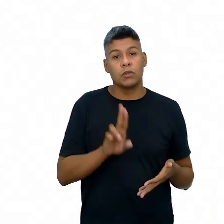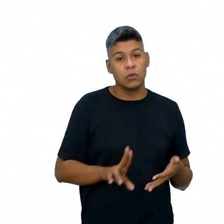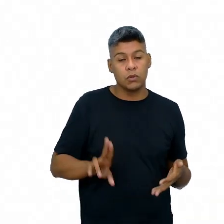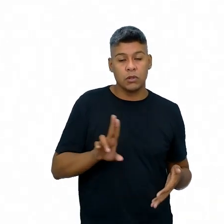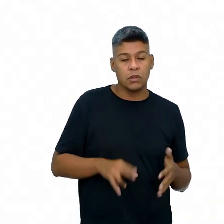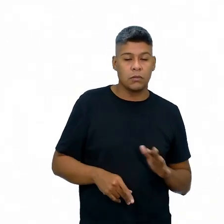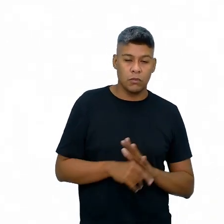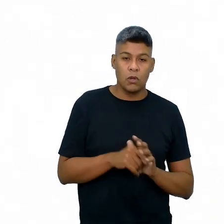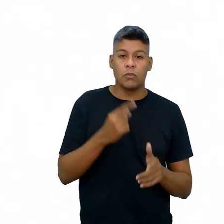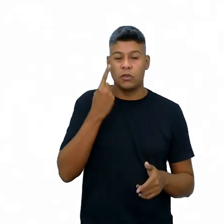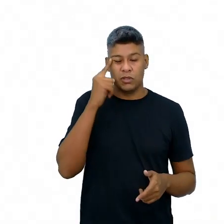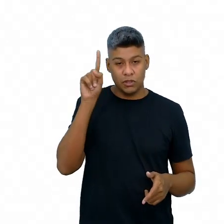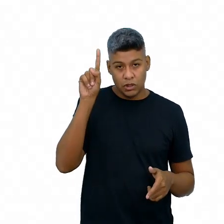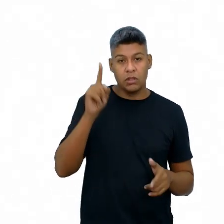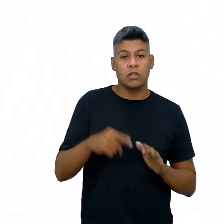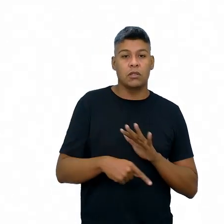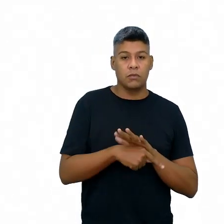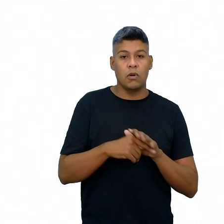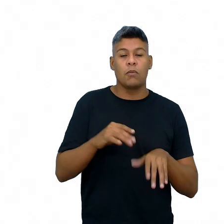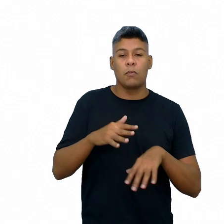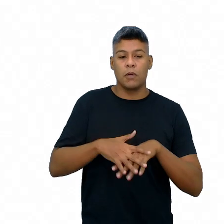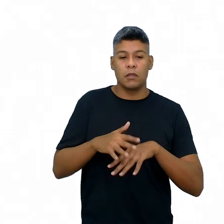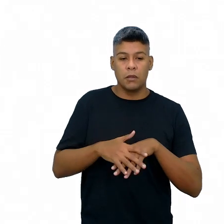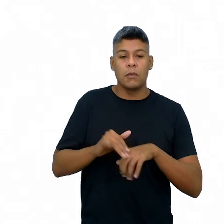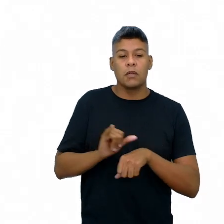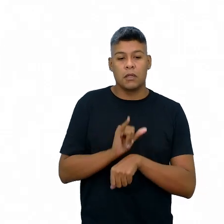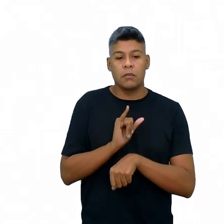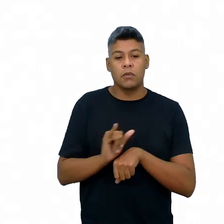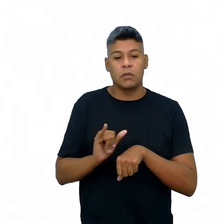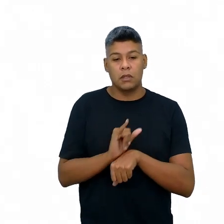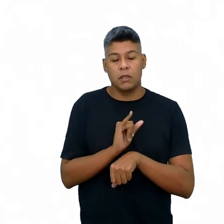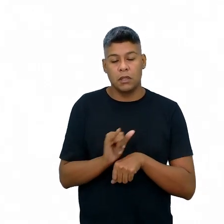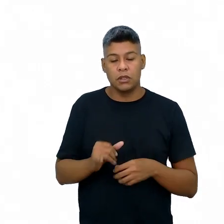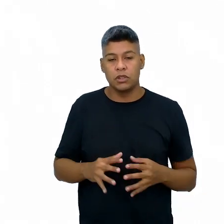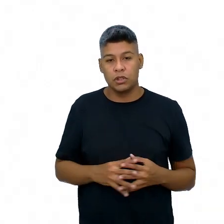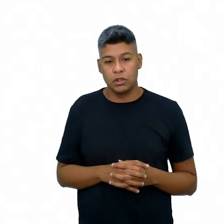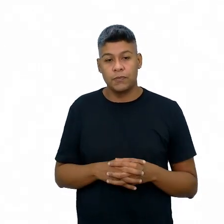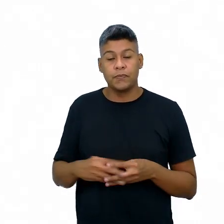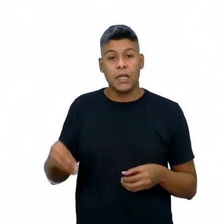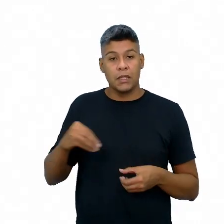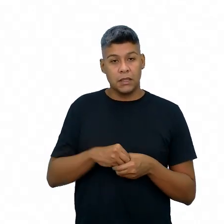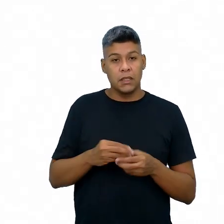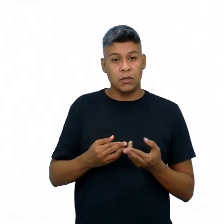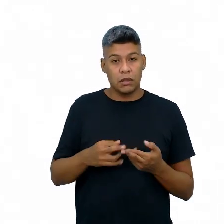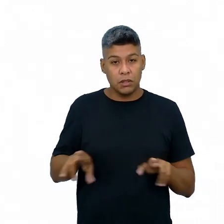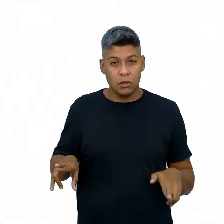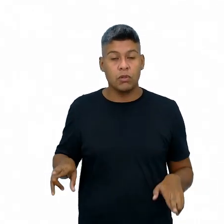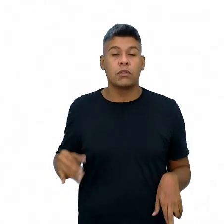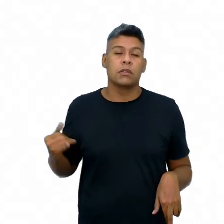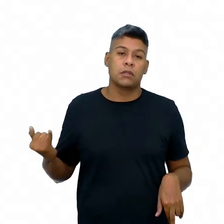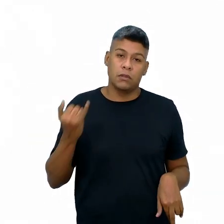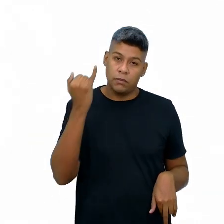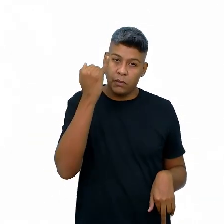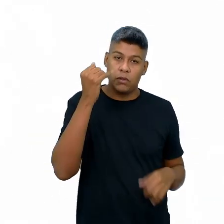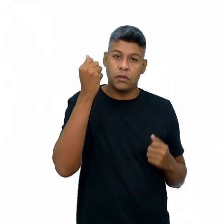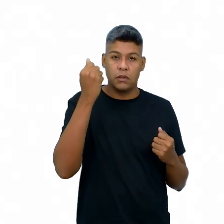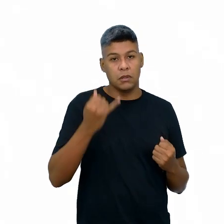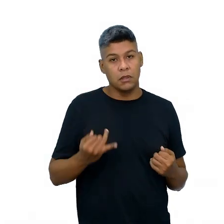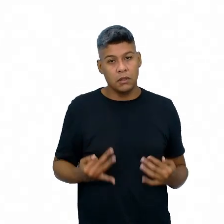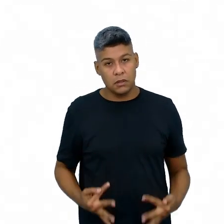dessa estratégia de modelagem matemática. Bom, dentro dessa resolução é importante que os